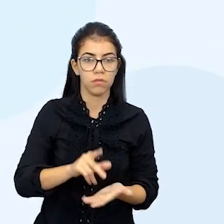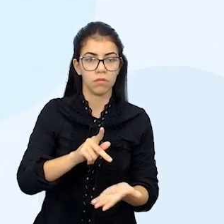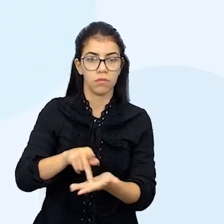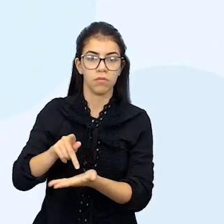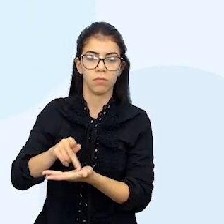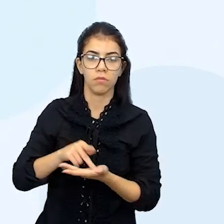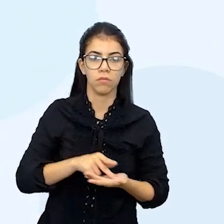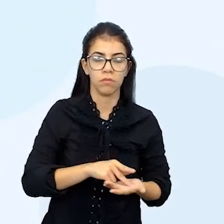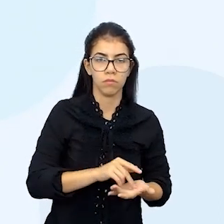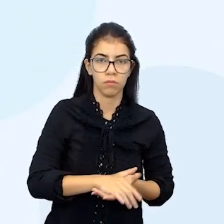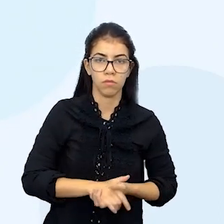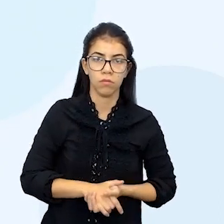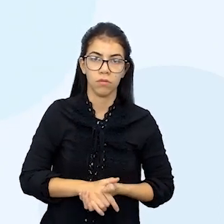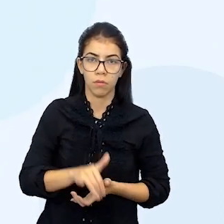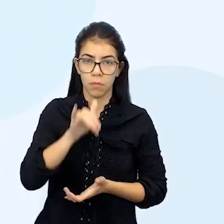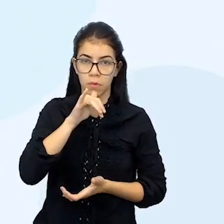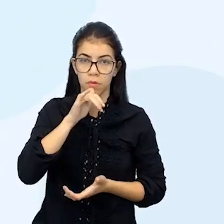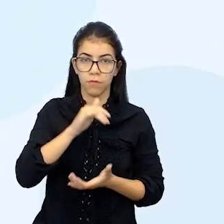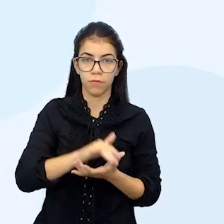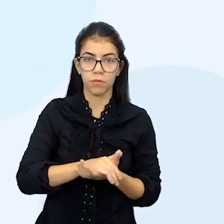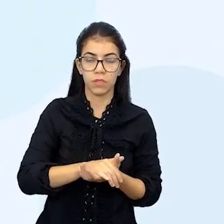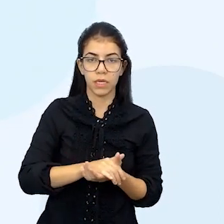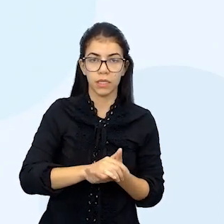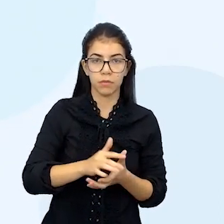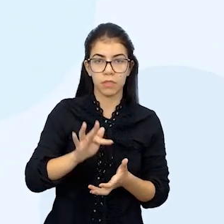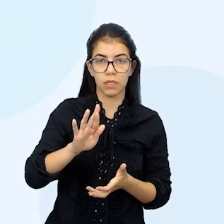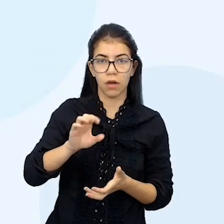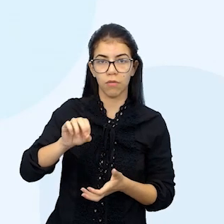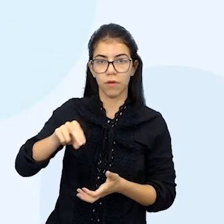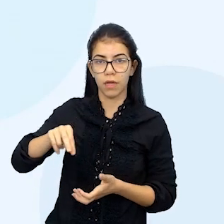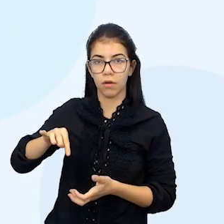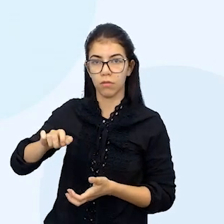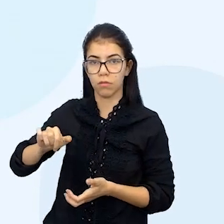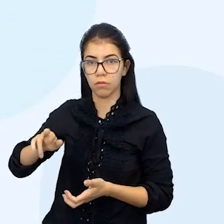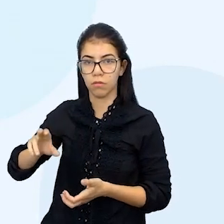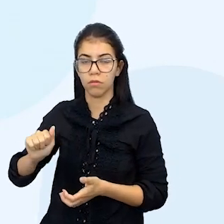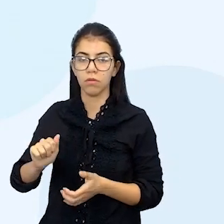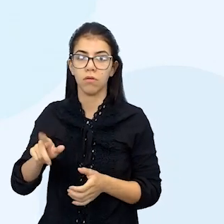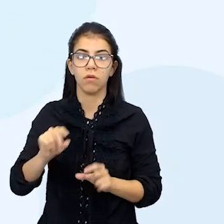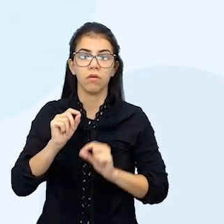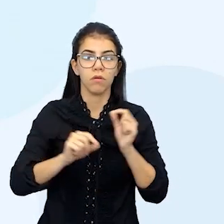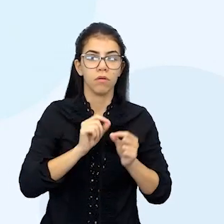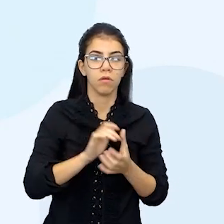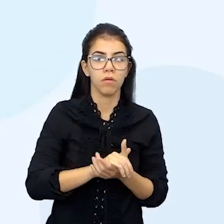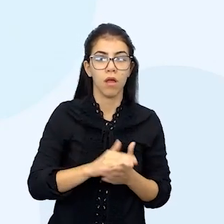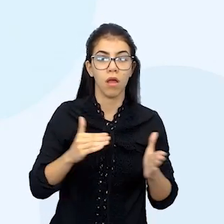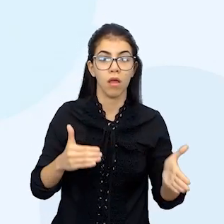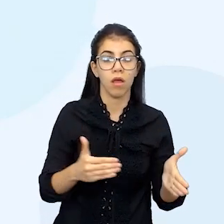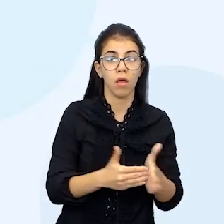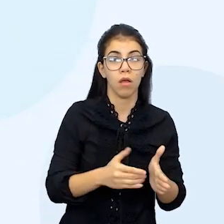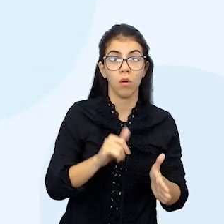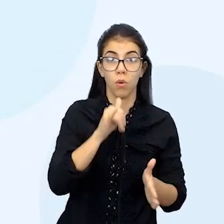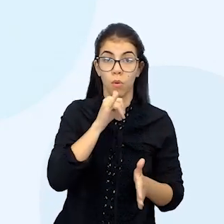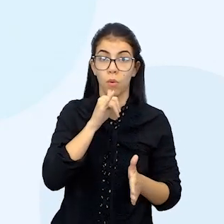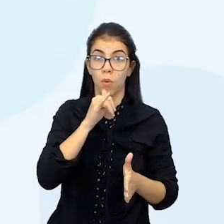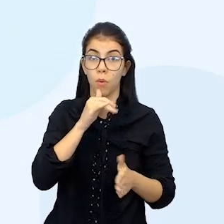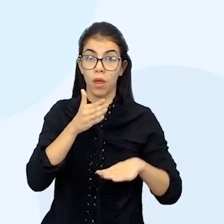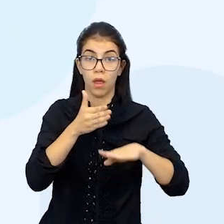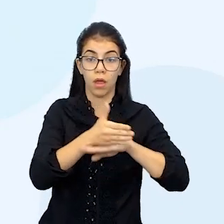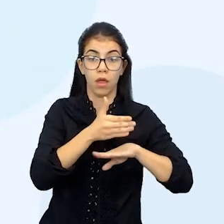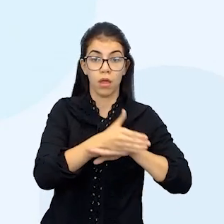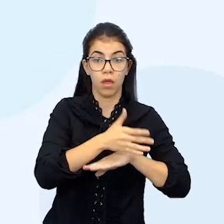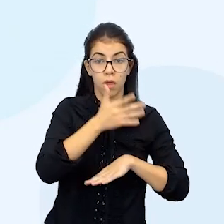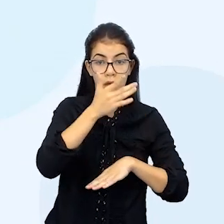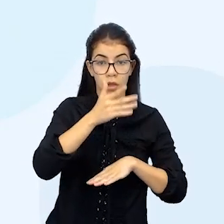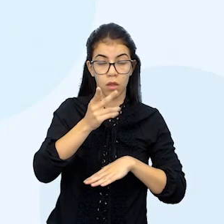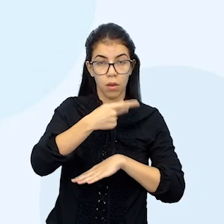Então, a fronteira, por exemplo, legais é a falta de documentação, né? Então, além de impedir o ingresso da pessoa